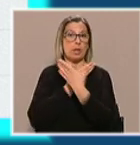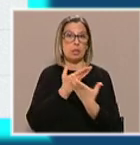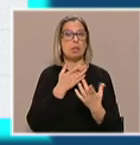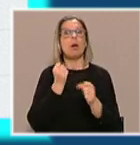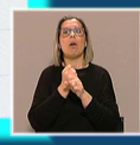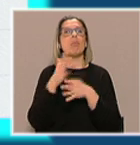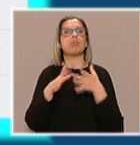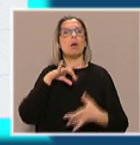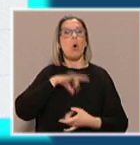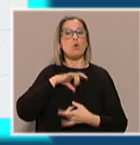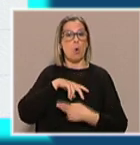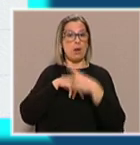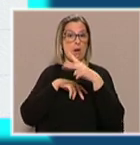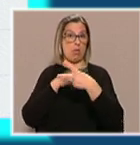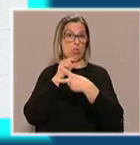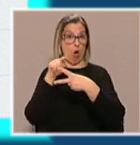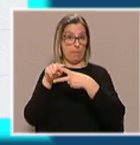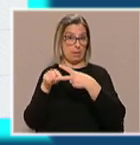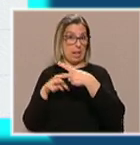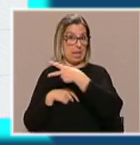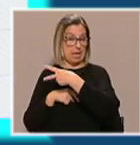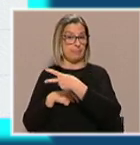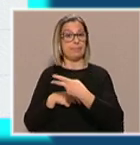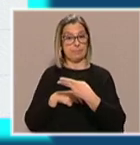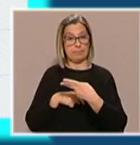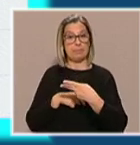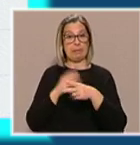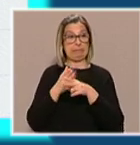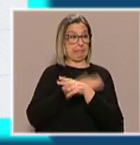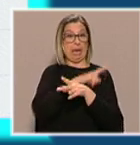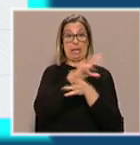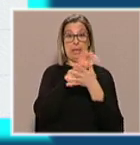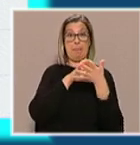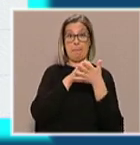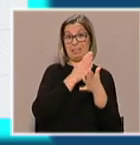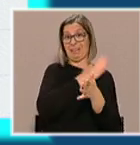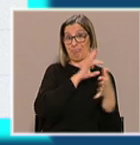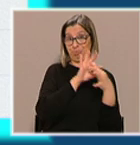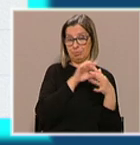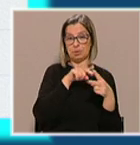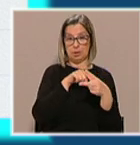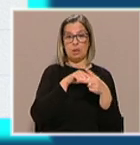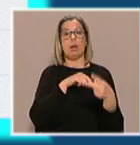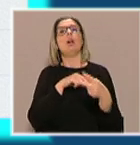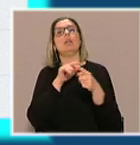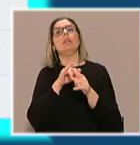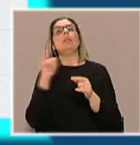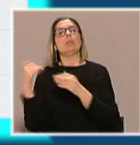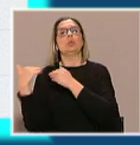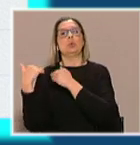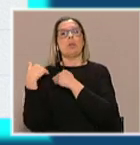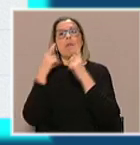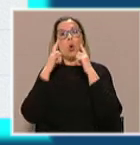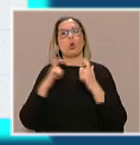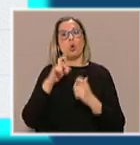produz calcitonina e PTH, que acabámos de observar no exercício anterior, responsável por regular o metabolismo